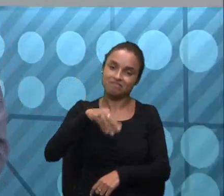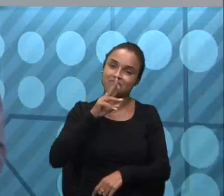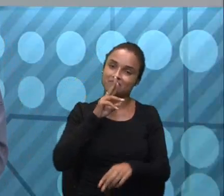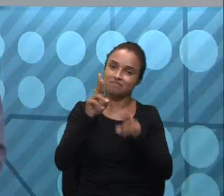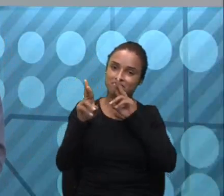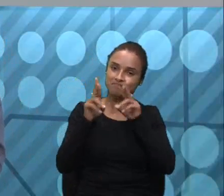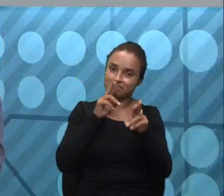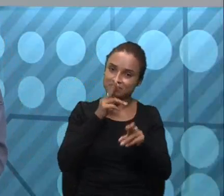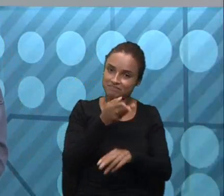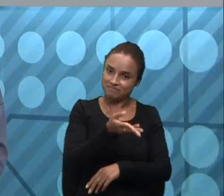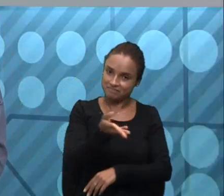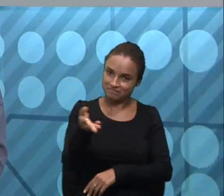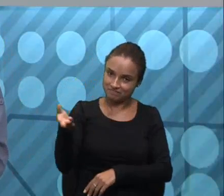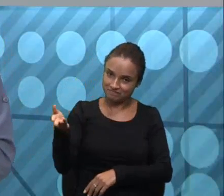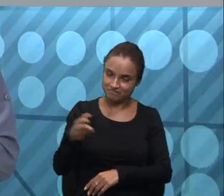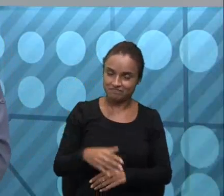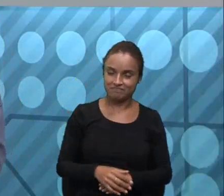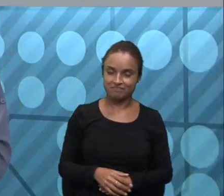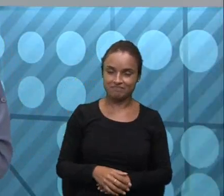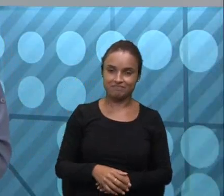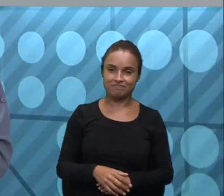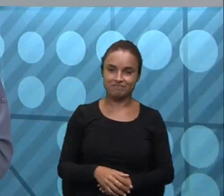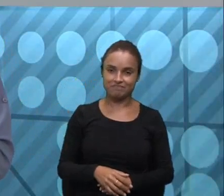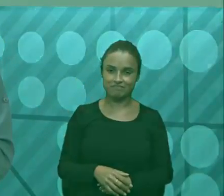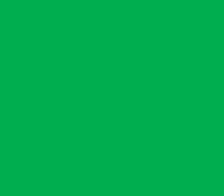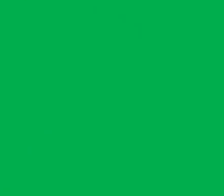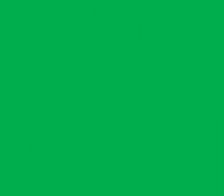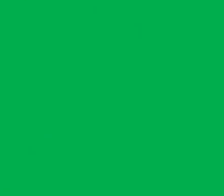maioria das perguntas. Então, até já.